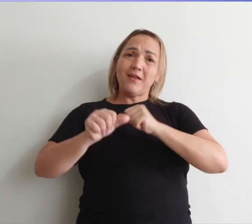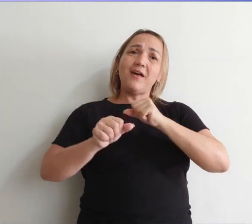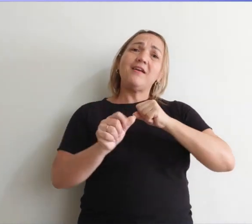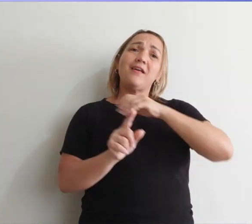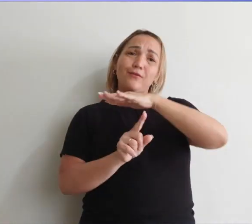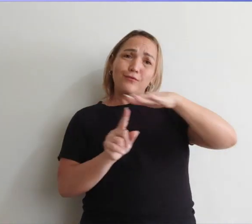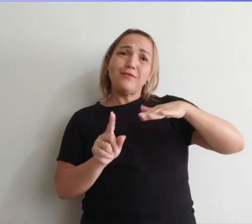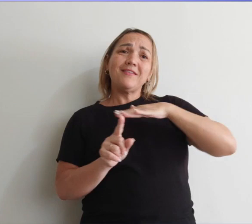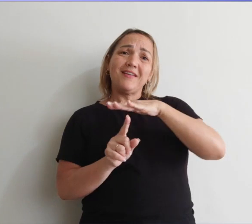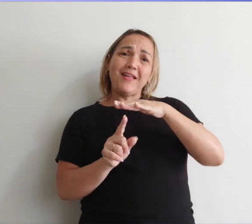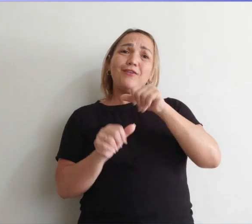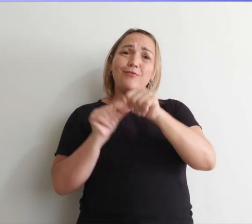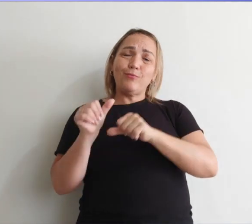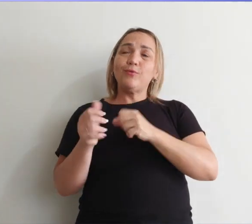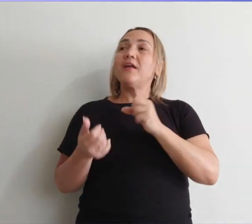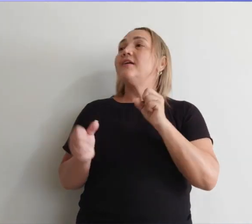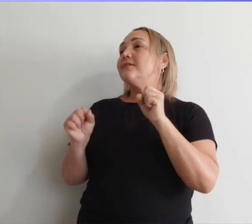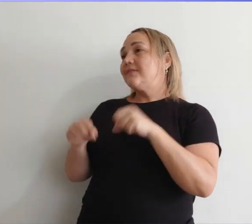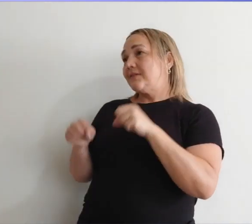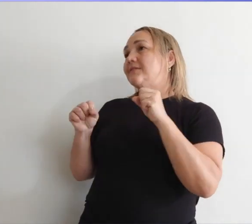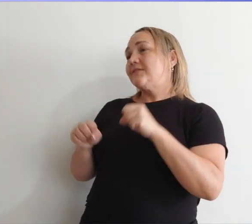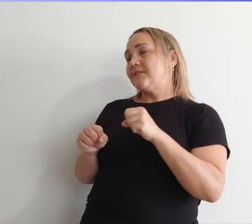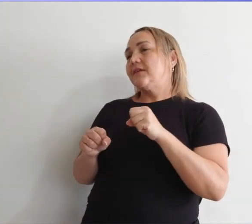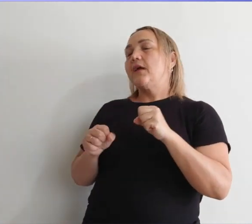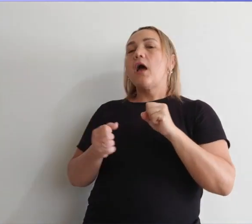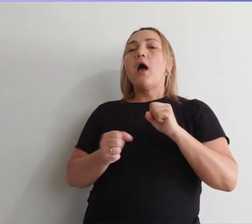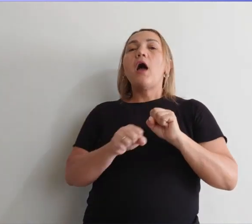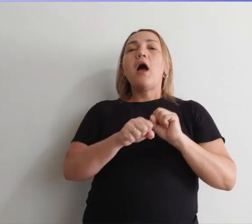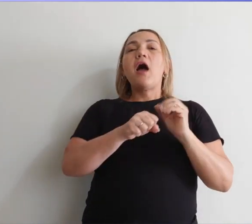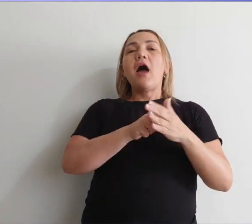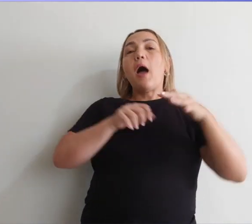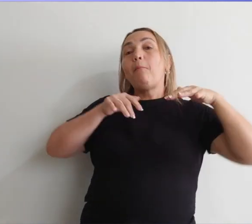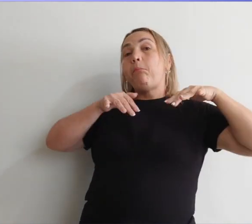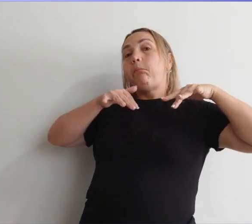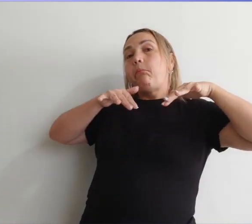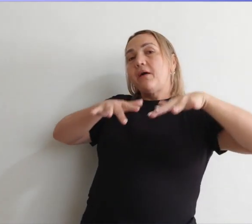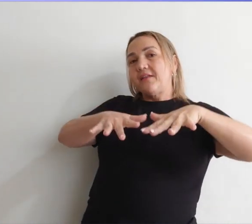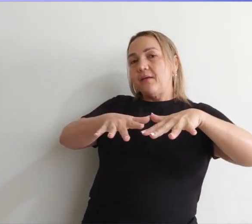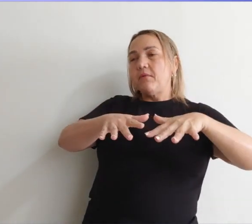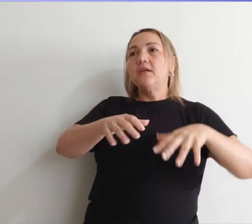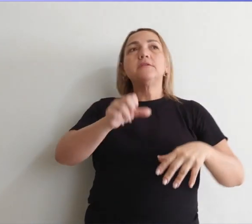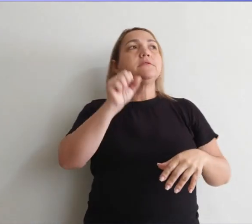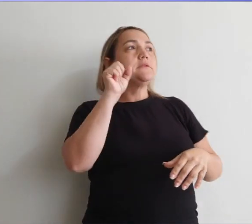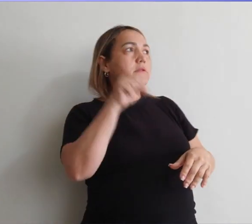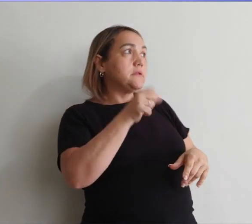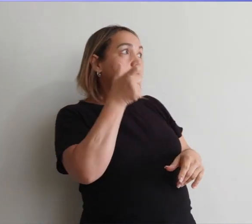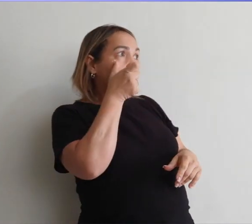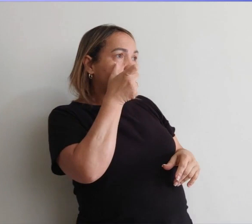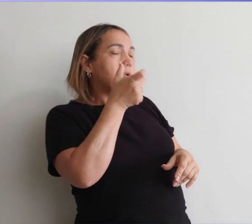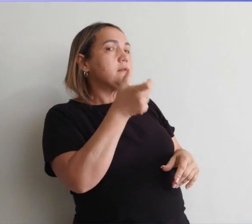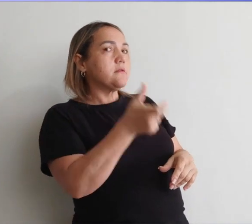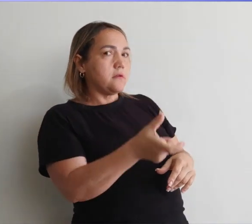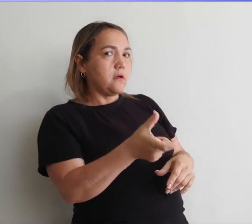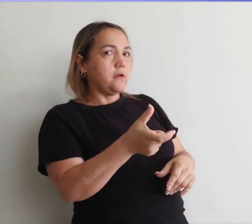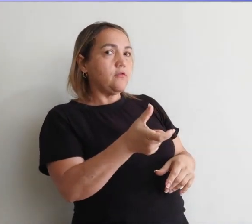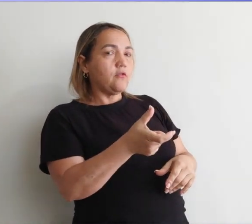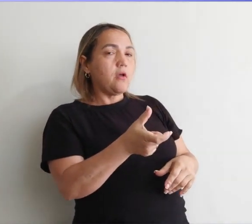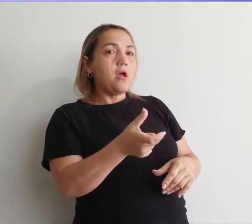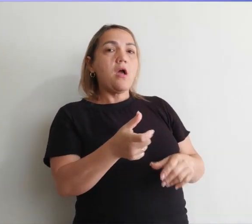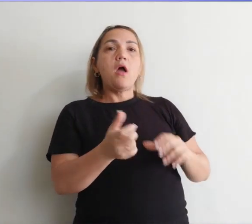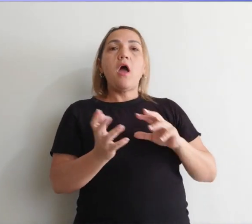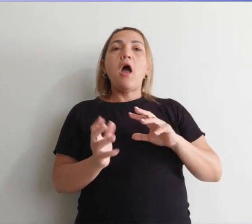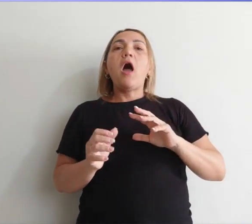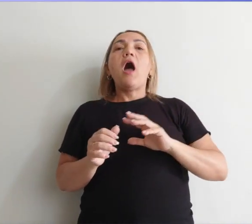Exatamente. A gente teve a pandemia, né? Pois é, a pandemia é uma questão bem interessante, né? O que